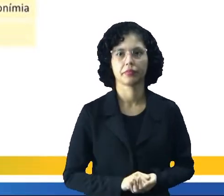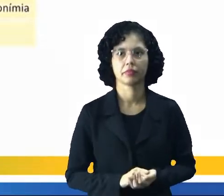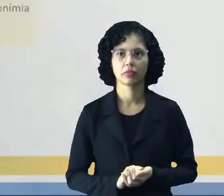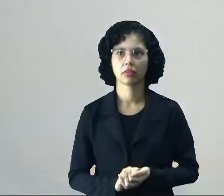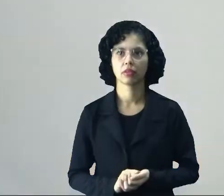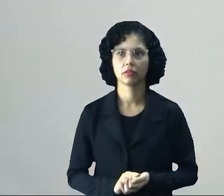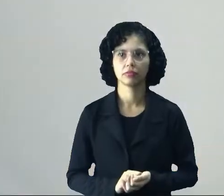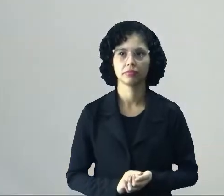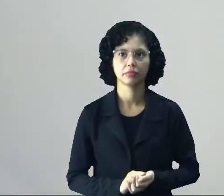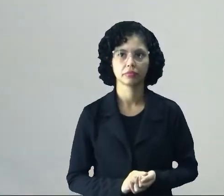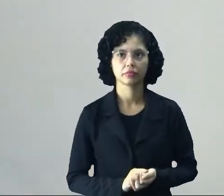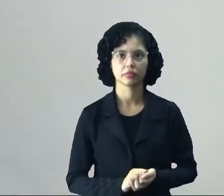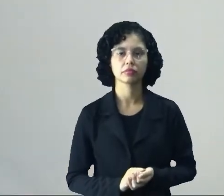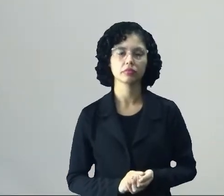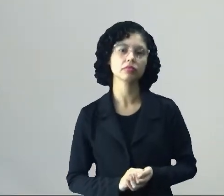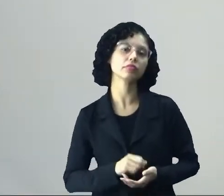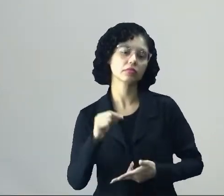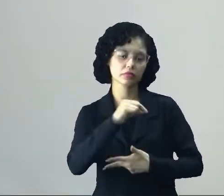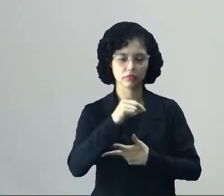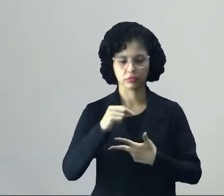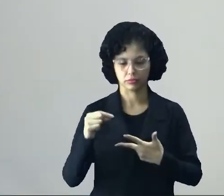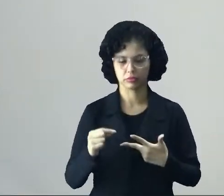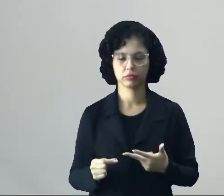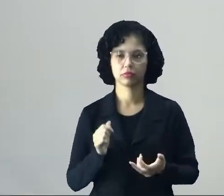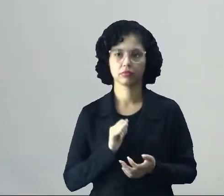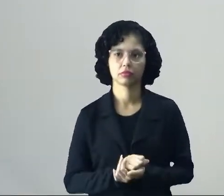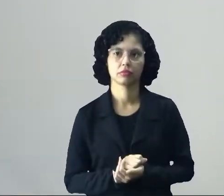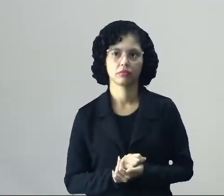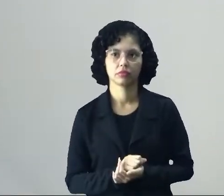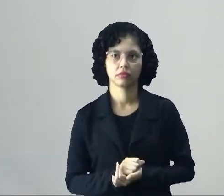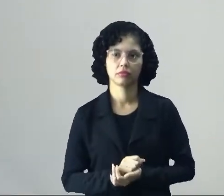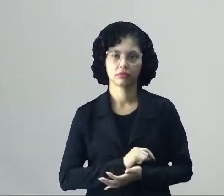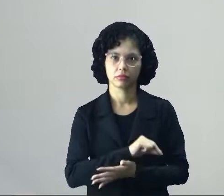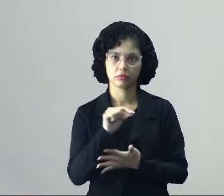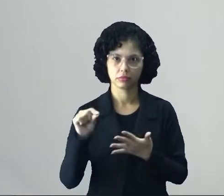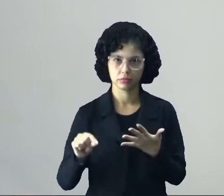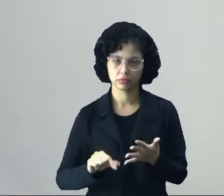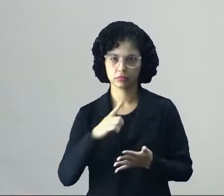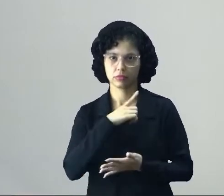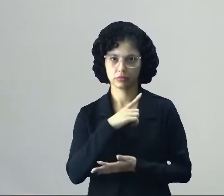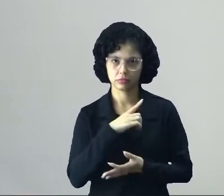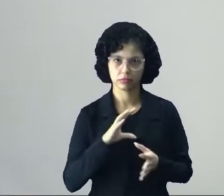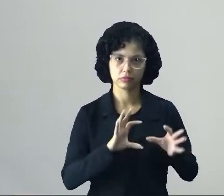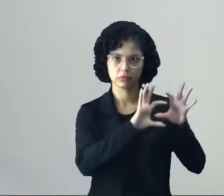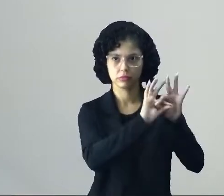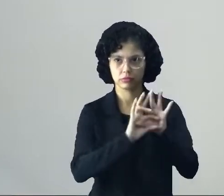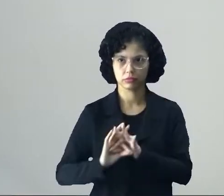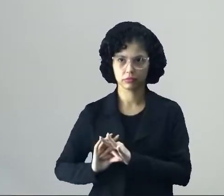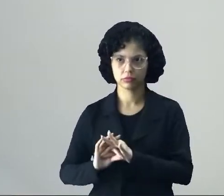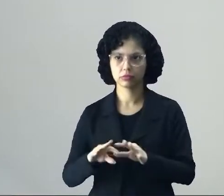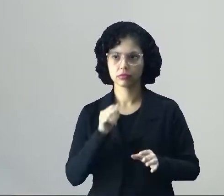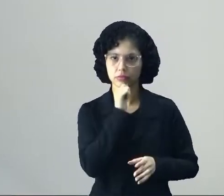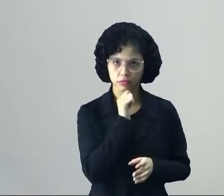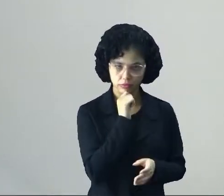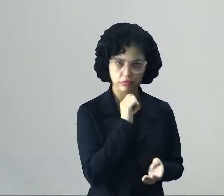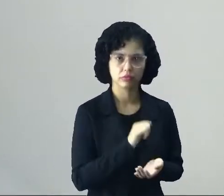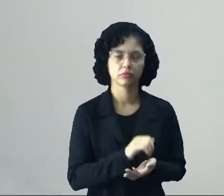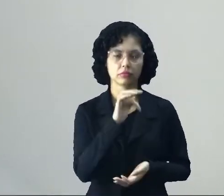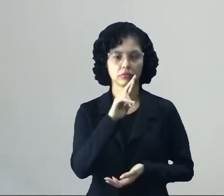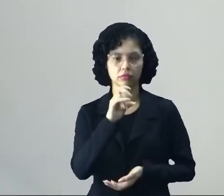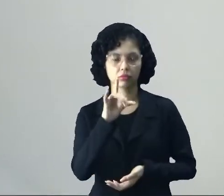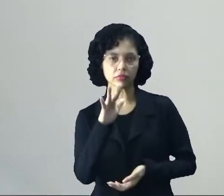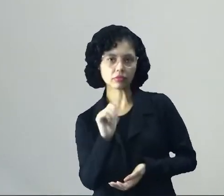Dentro do Enem, os tipos de coesão prioritários é a coesão referencial e a